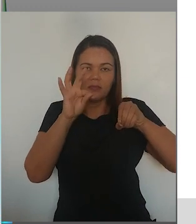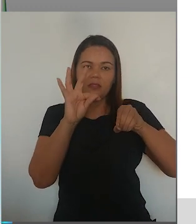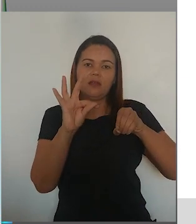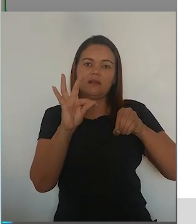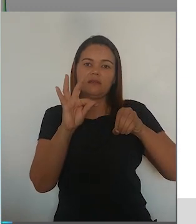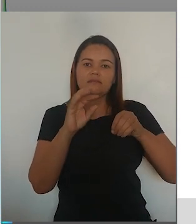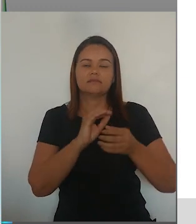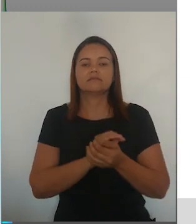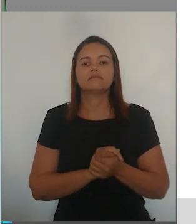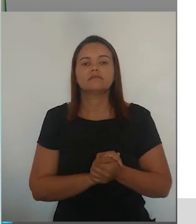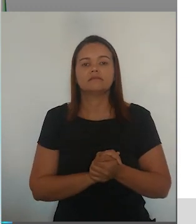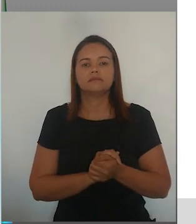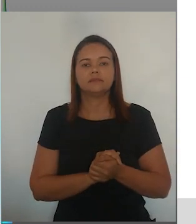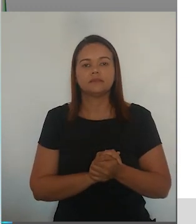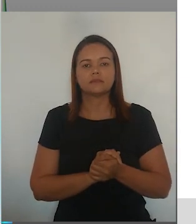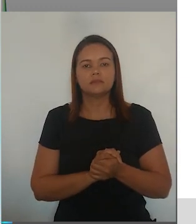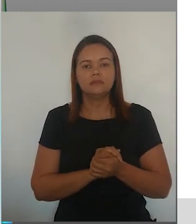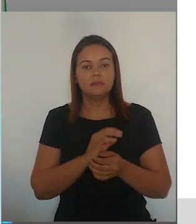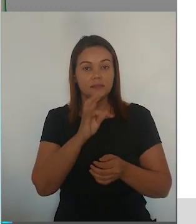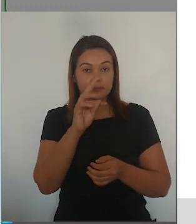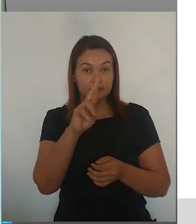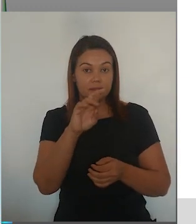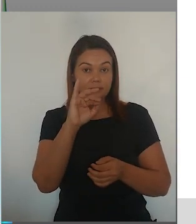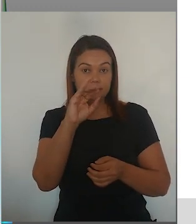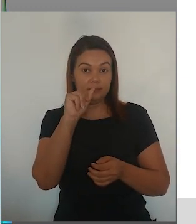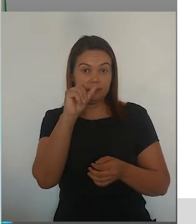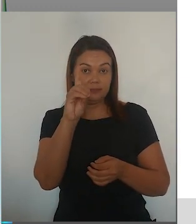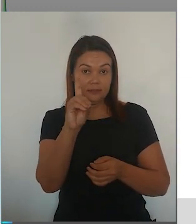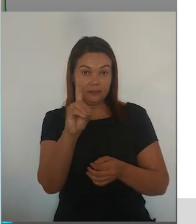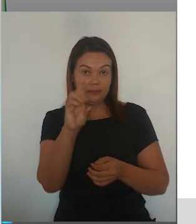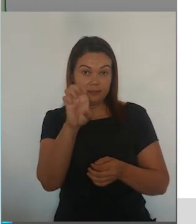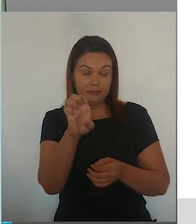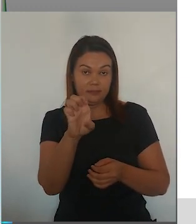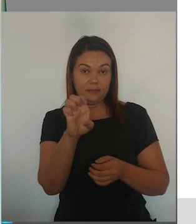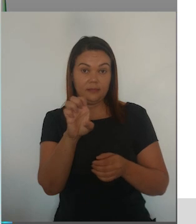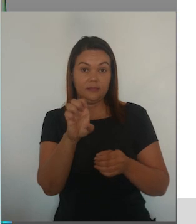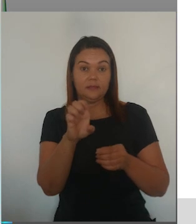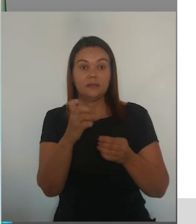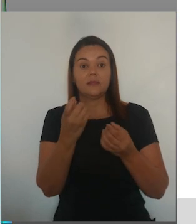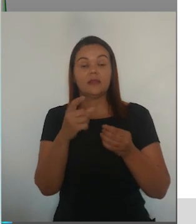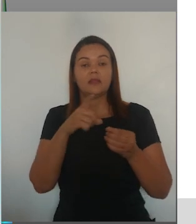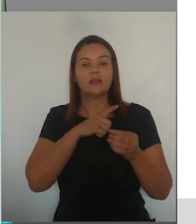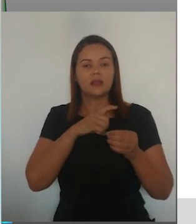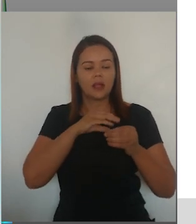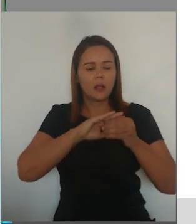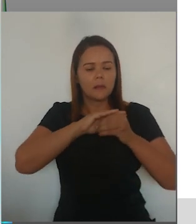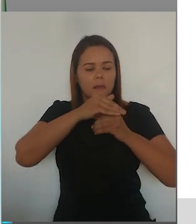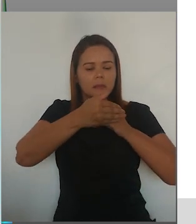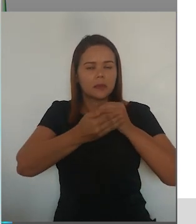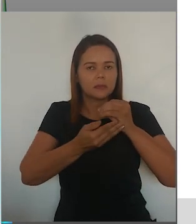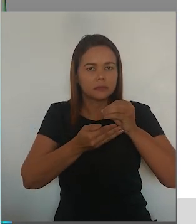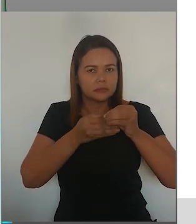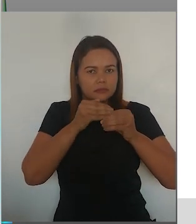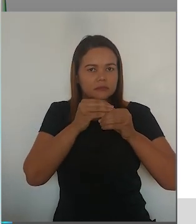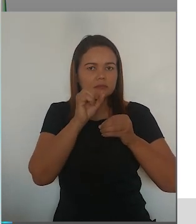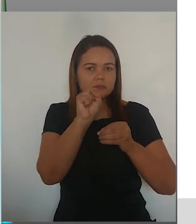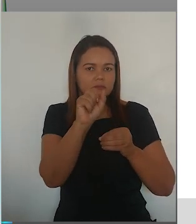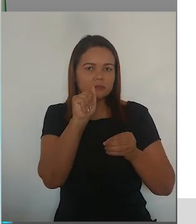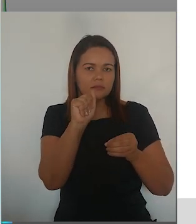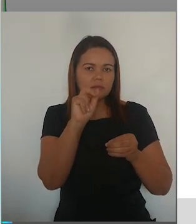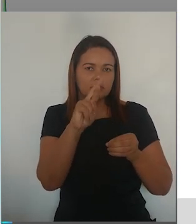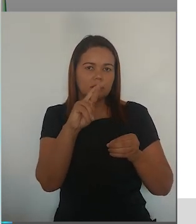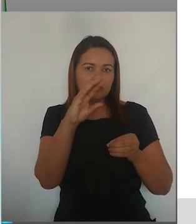estende-se para o interior da célula devido ao túbulo T. Na região da tríade,